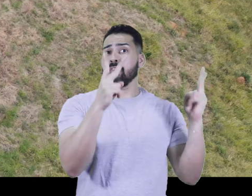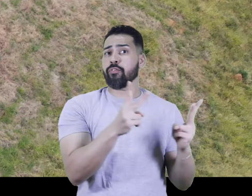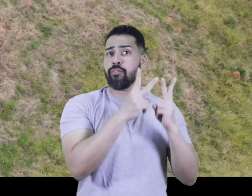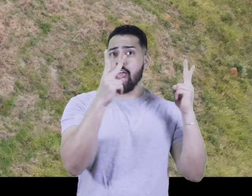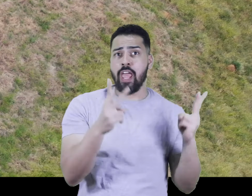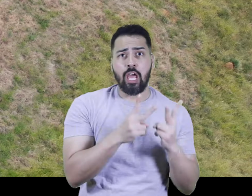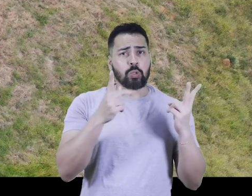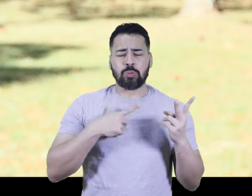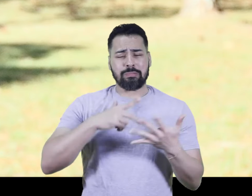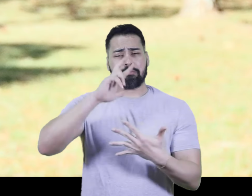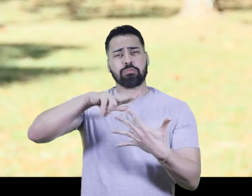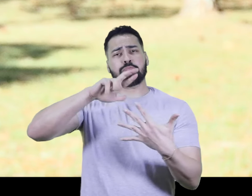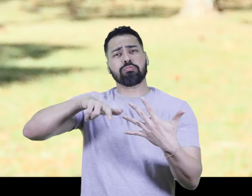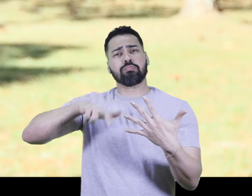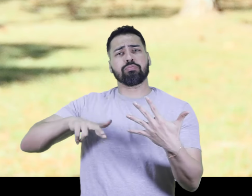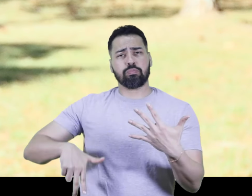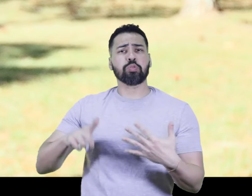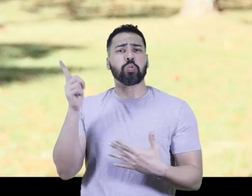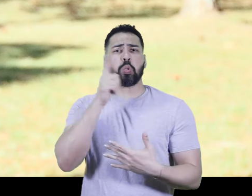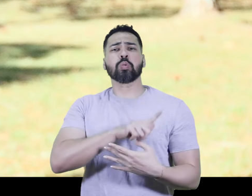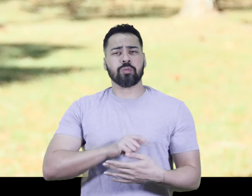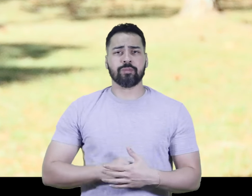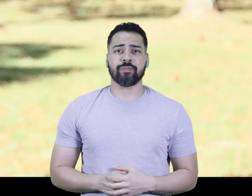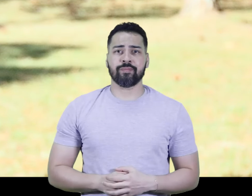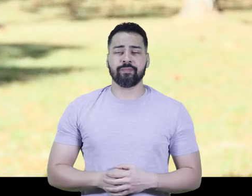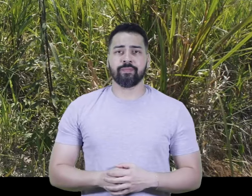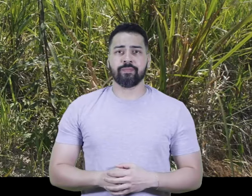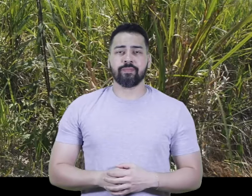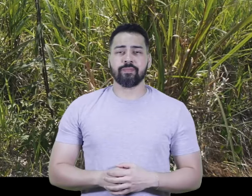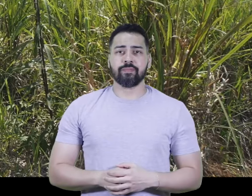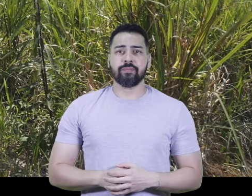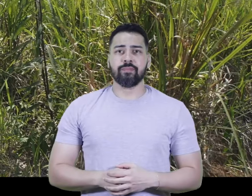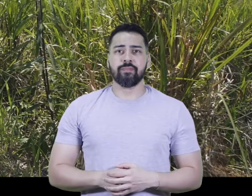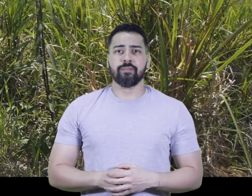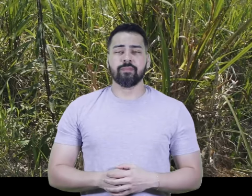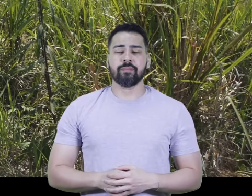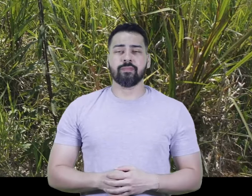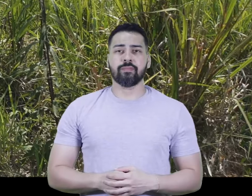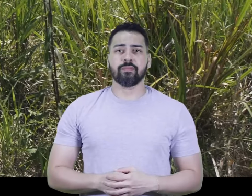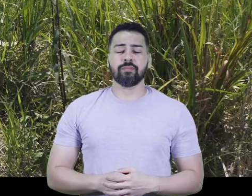de biomassa, eólica, até hidráulica.